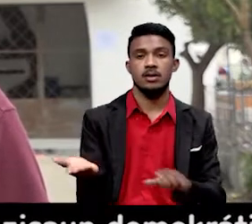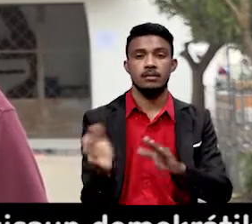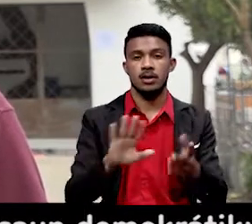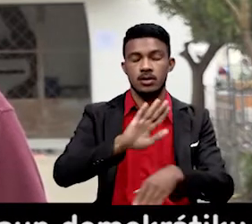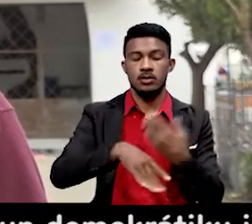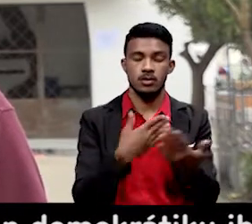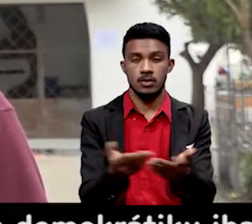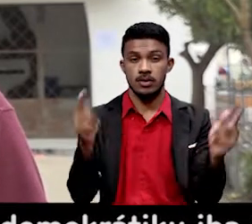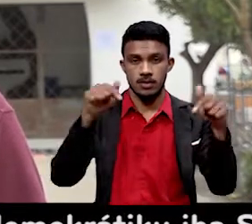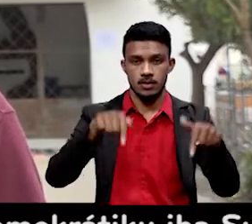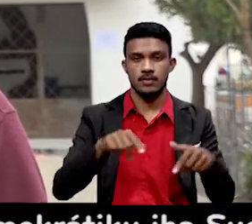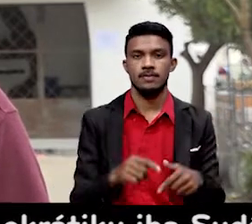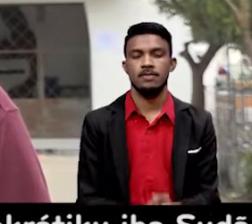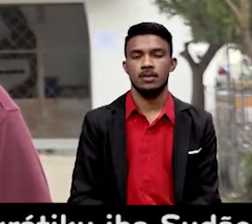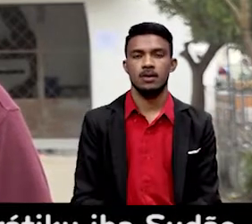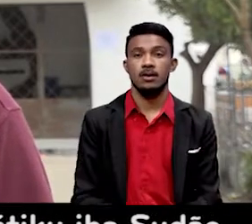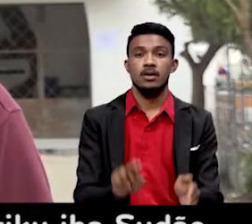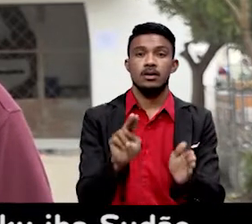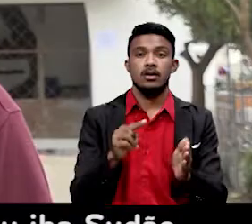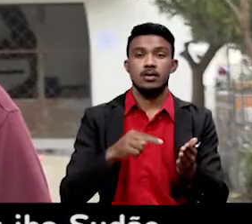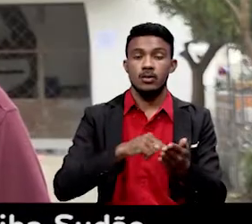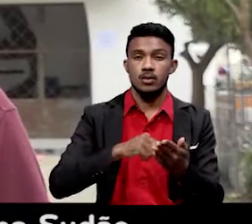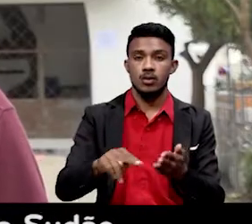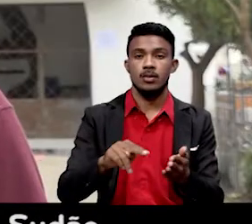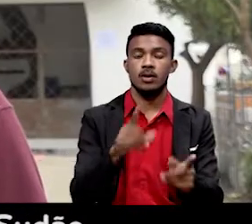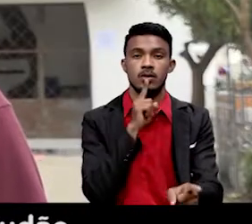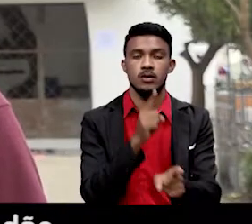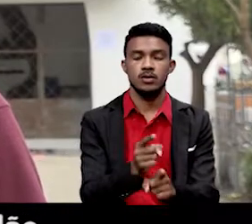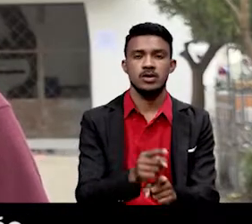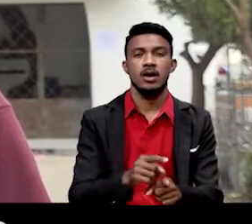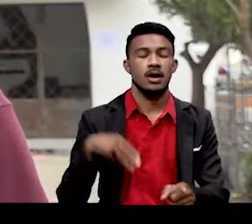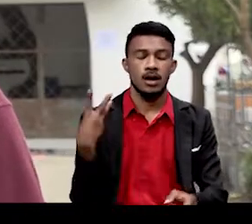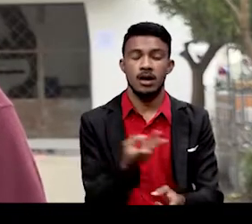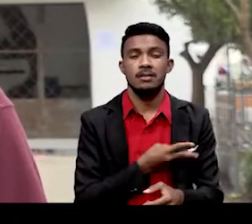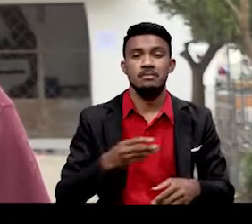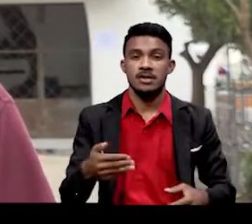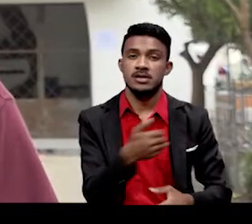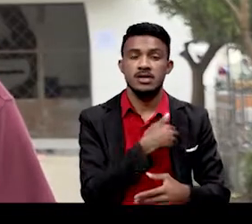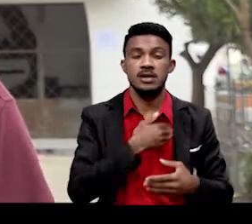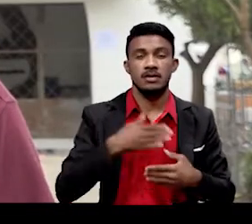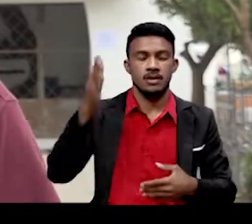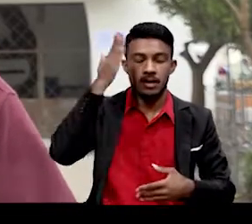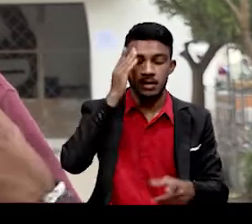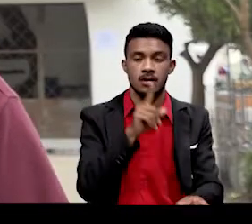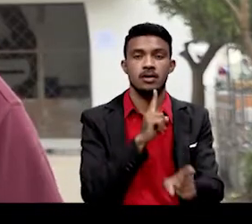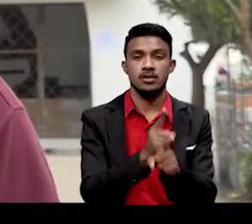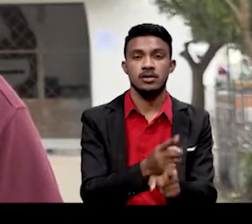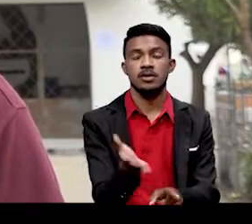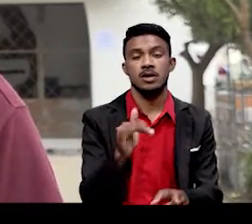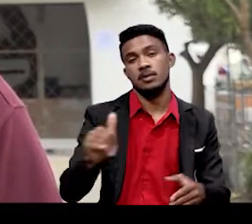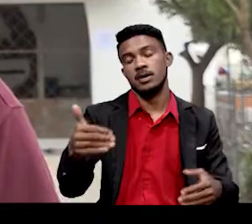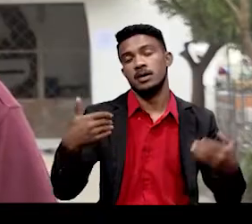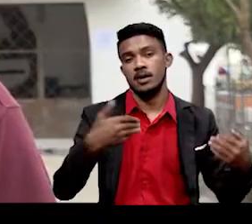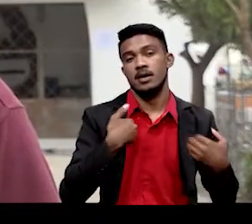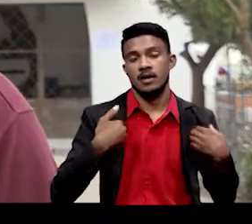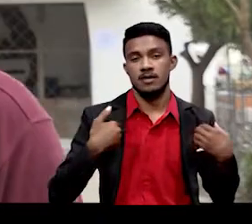Portanto, número loss vai até ter hirana né, a minha está agora neta até, está por ser chilá ela. Agora, se não me ia na nem maca agora